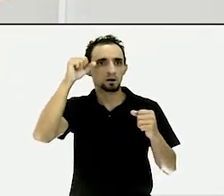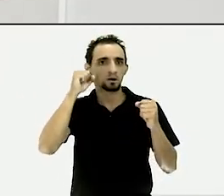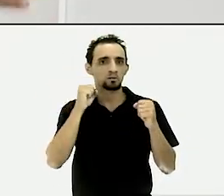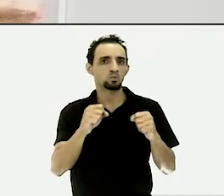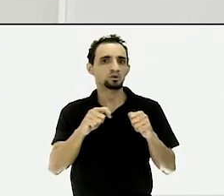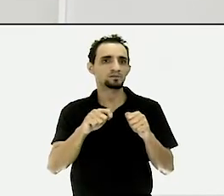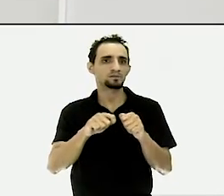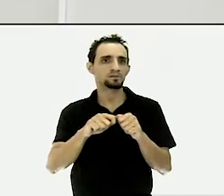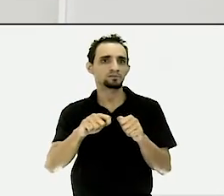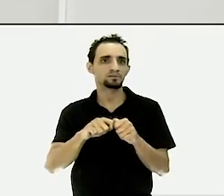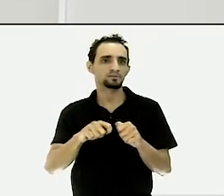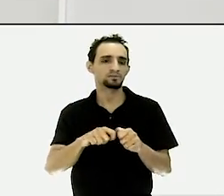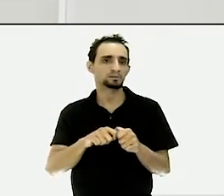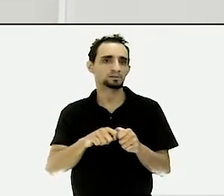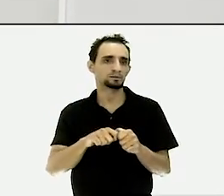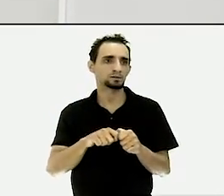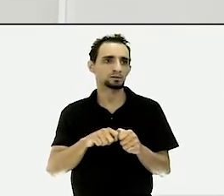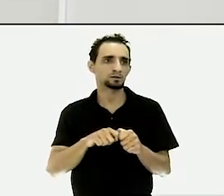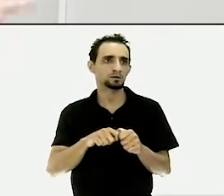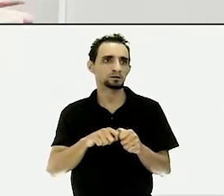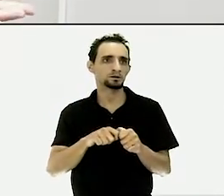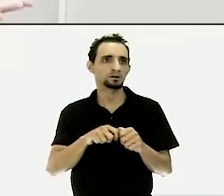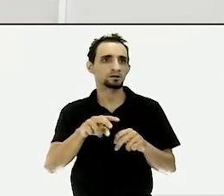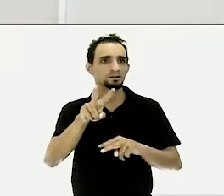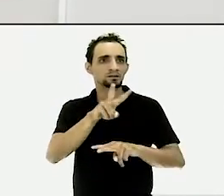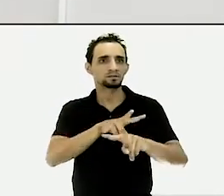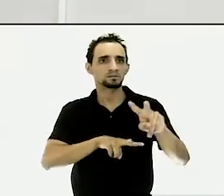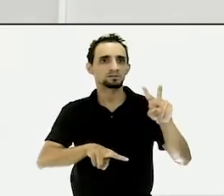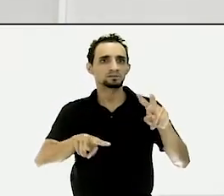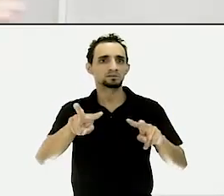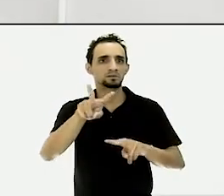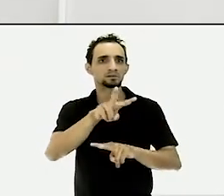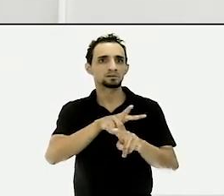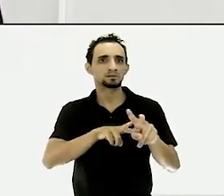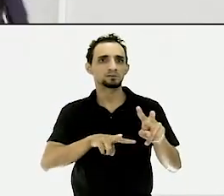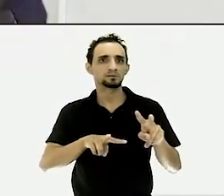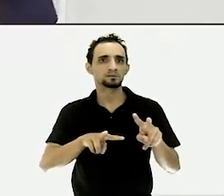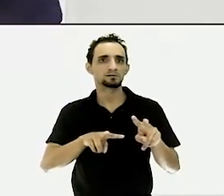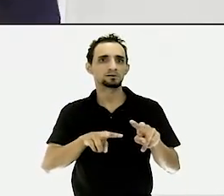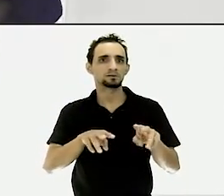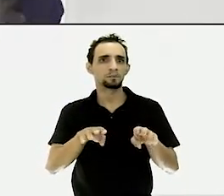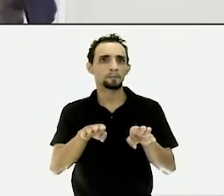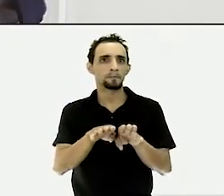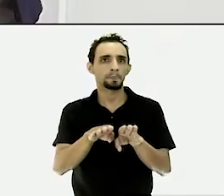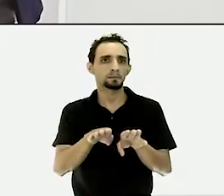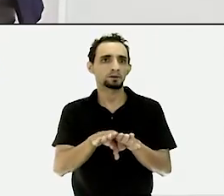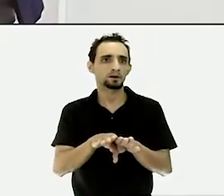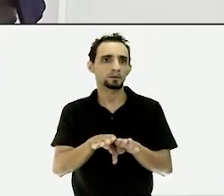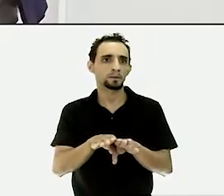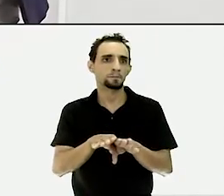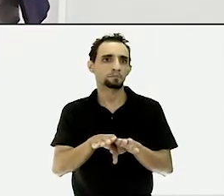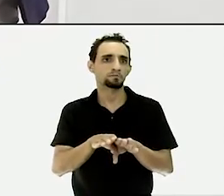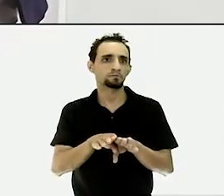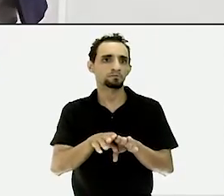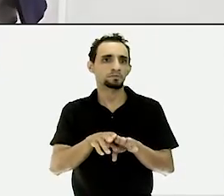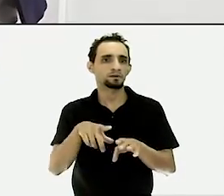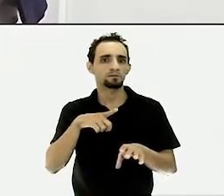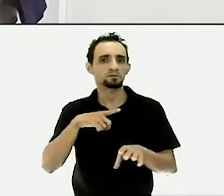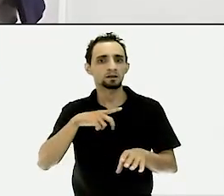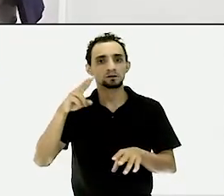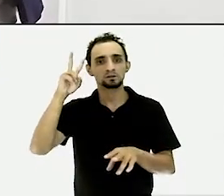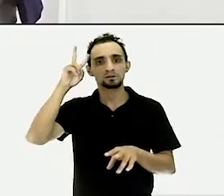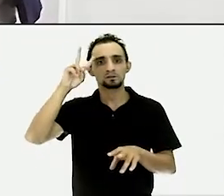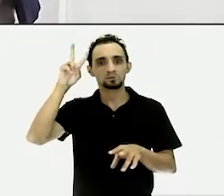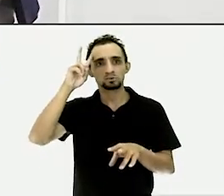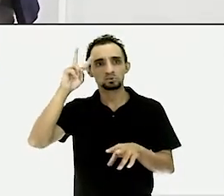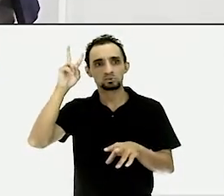vai direto na fonte, né? Para vocês não ficarem sofrendo. Porque aí fica sofrendo, um fala, outro fala. E todos são, eu sou